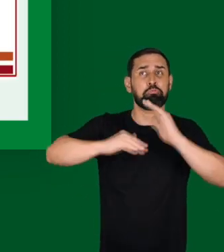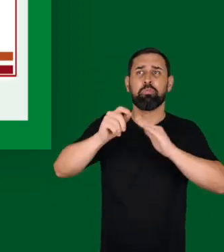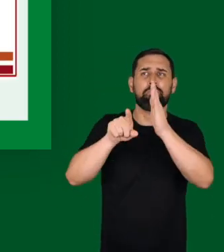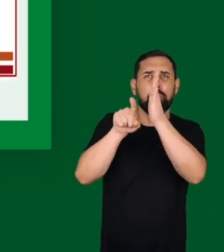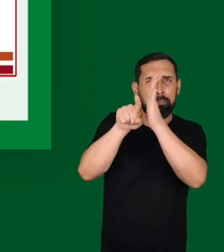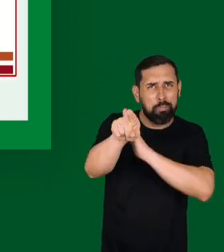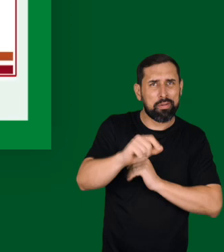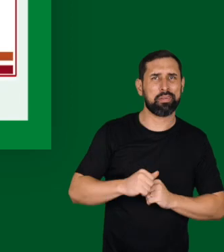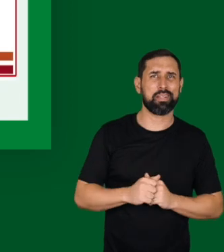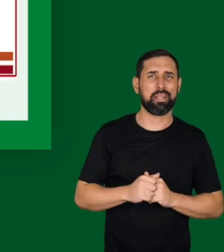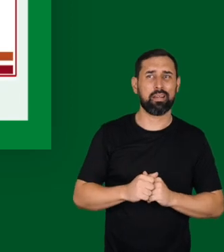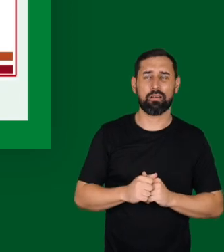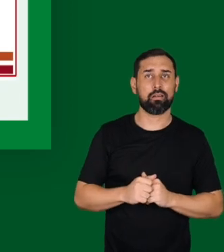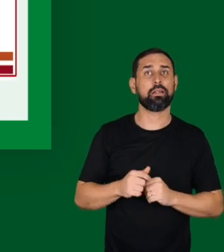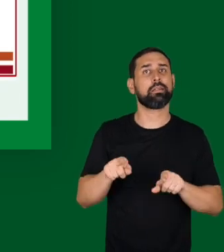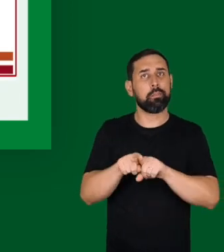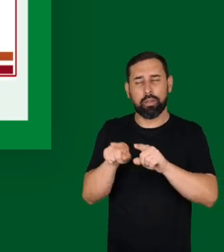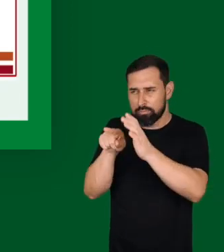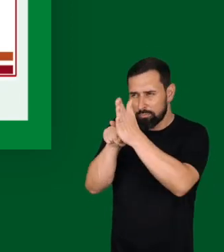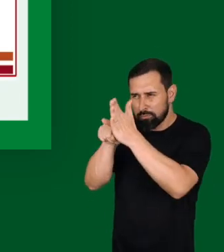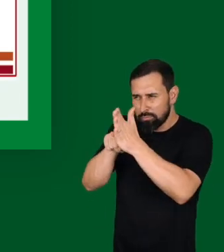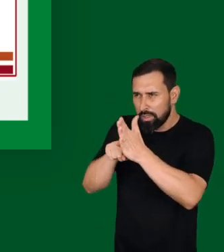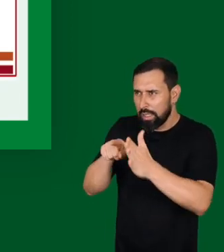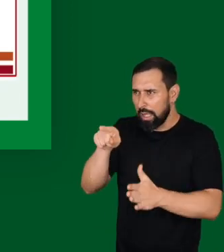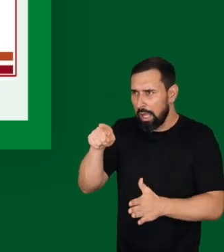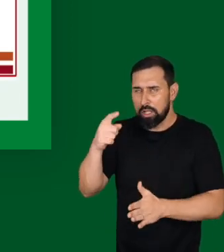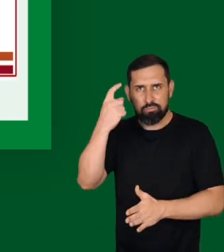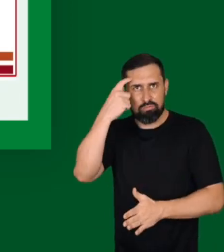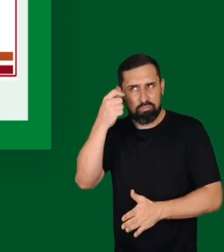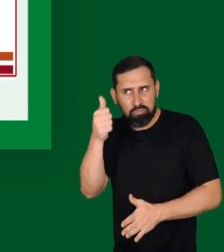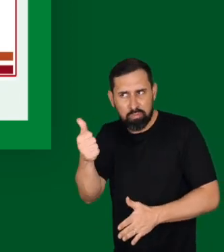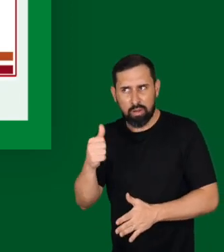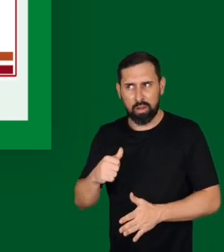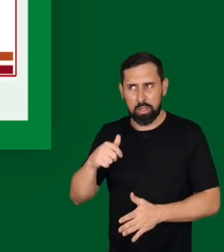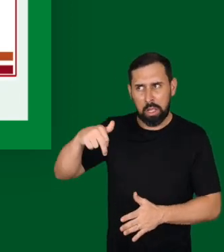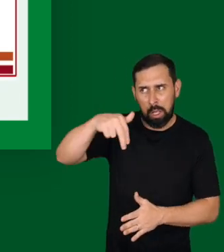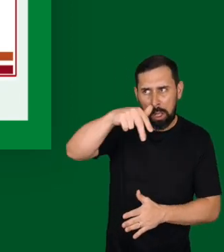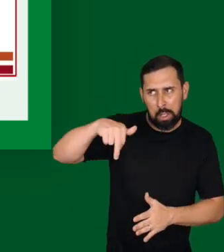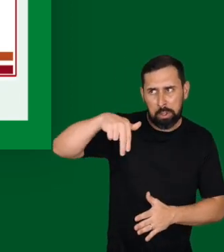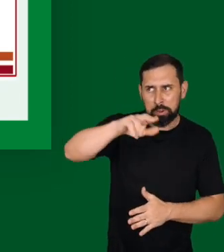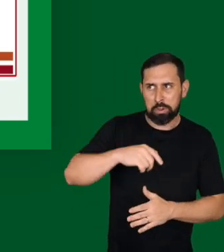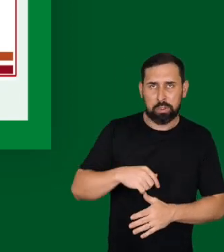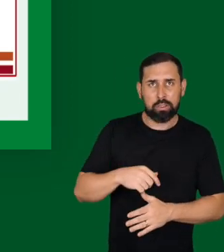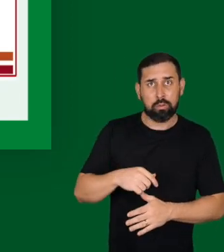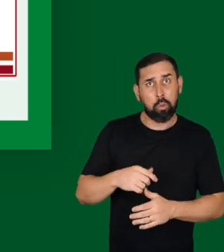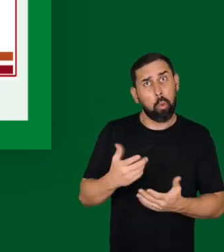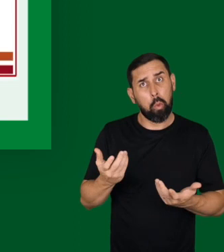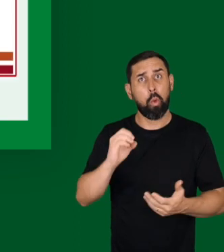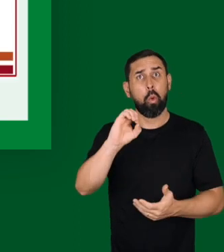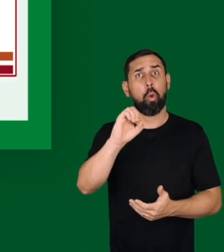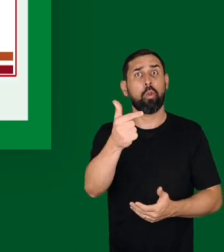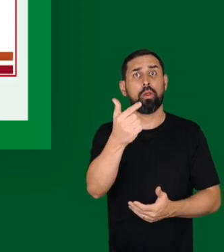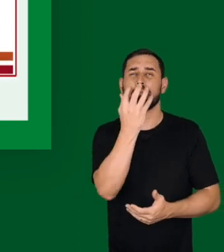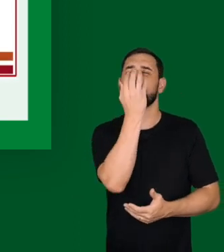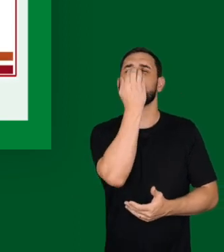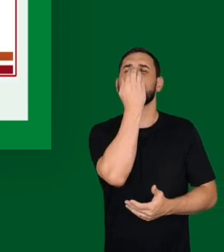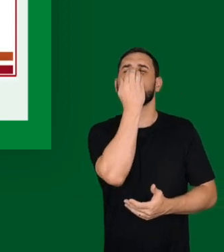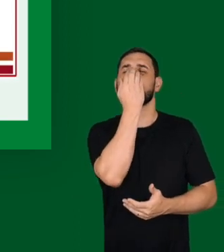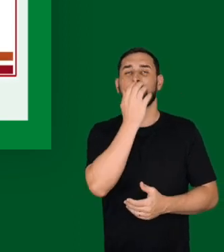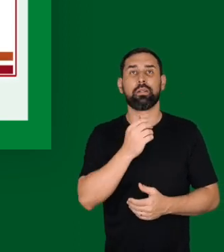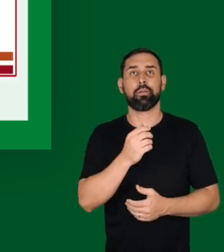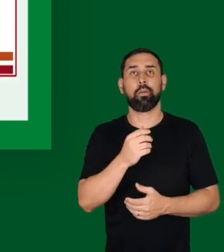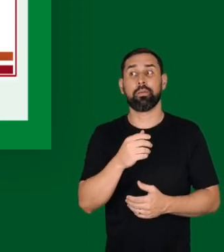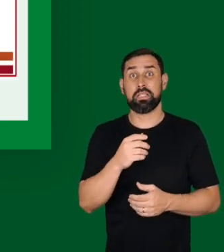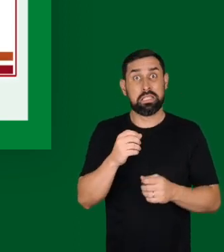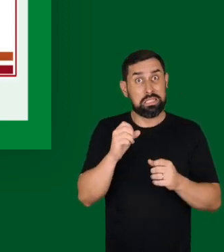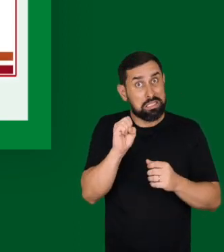pode fazer uma monitorização, ele está andando, está consciente, você pode colocar oxigênio eletivamente, se